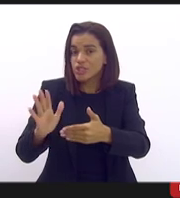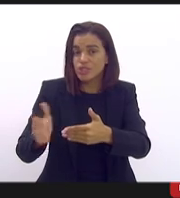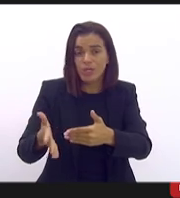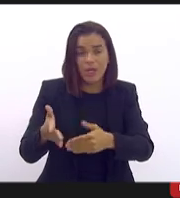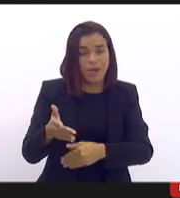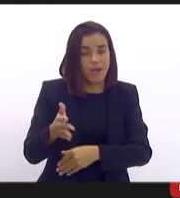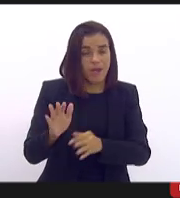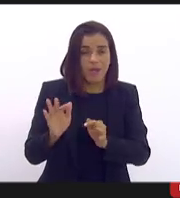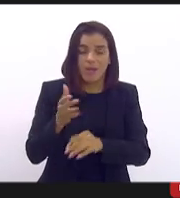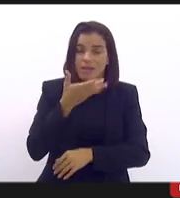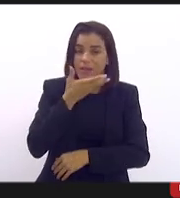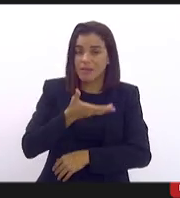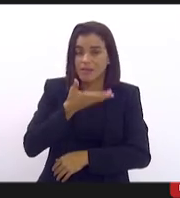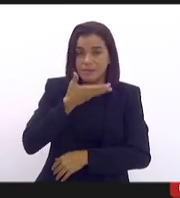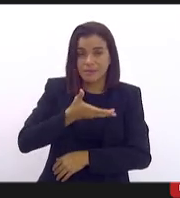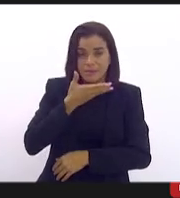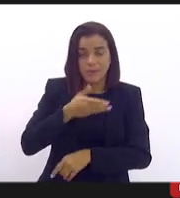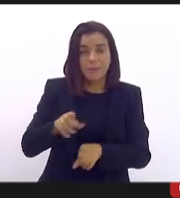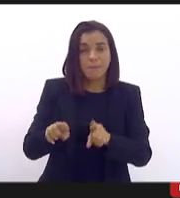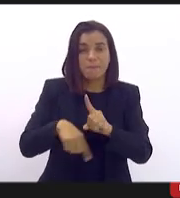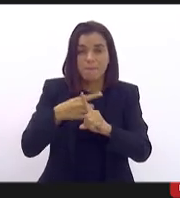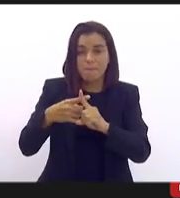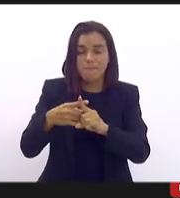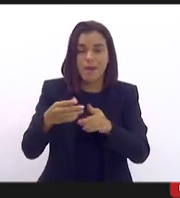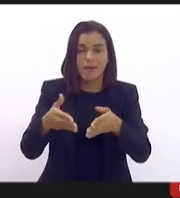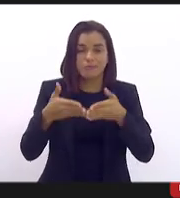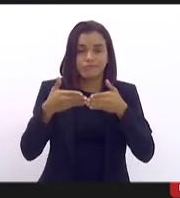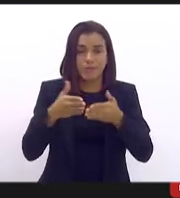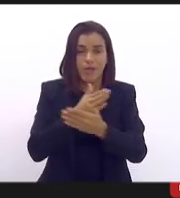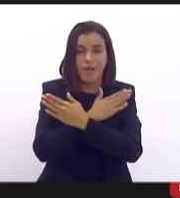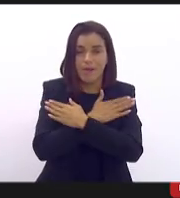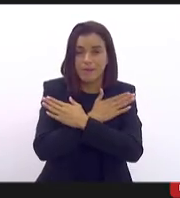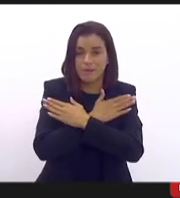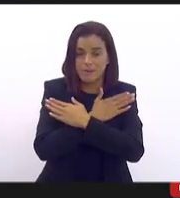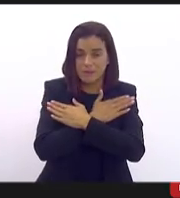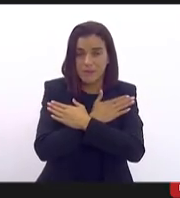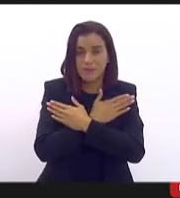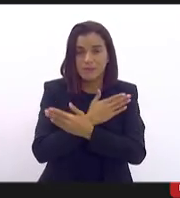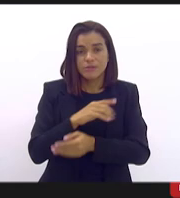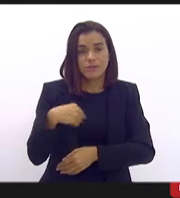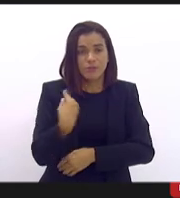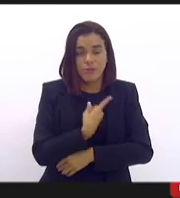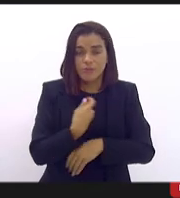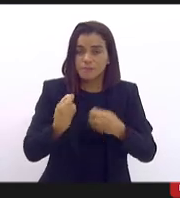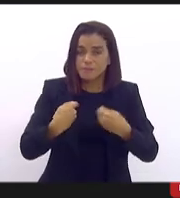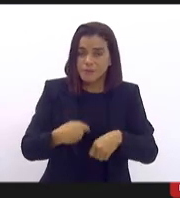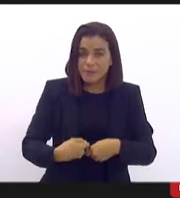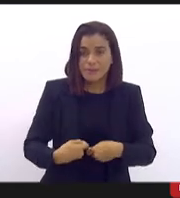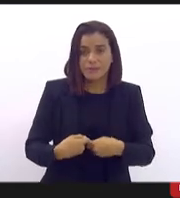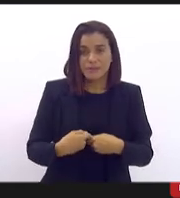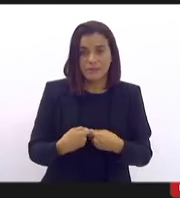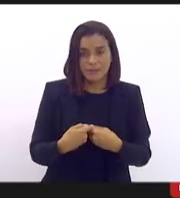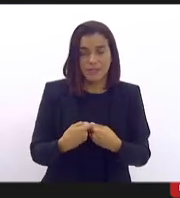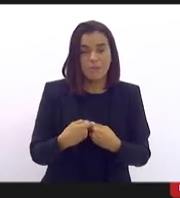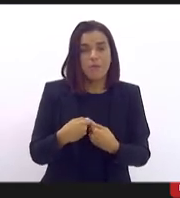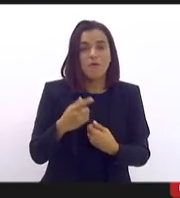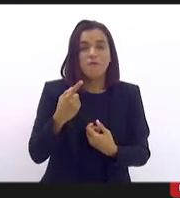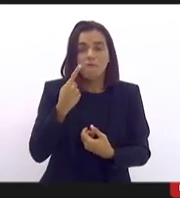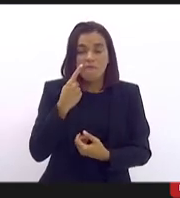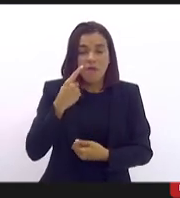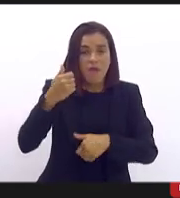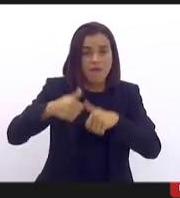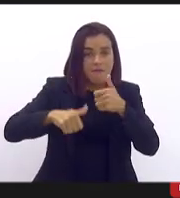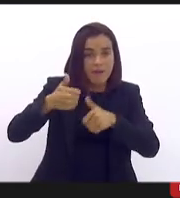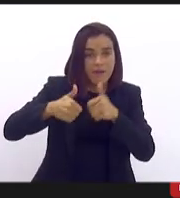ano e com ele o recesso, e a gente precisa, na verdade, revisitar a nossa deliberação e,